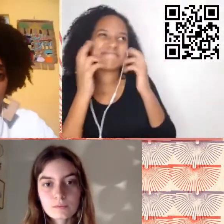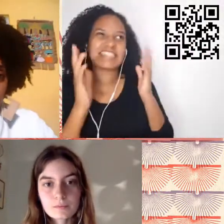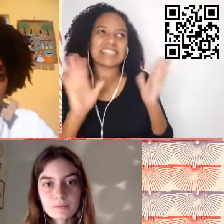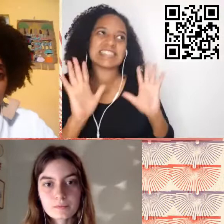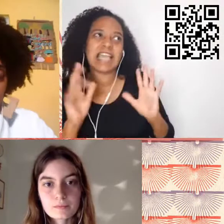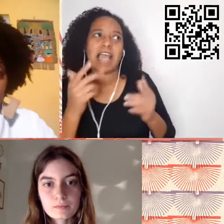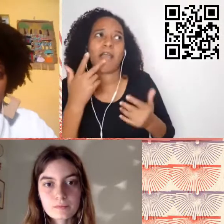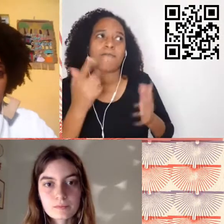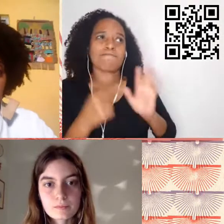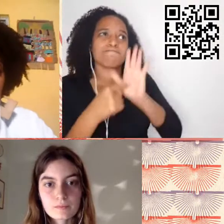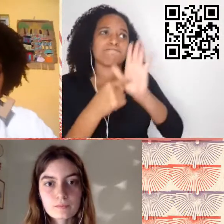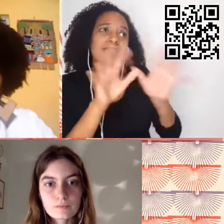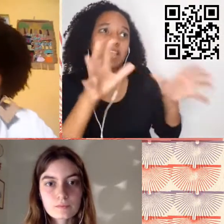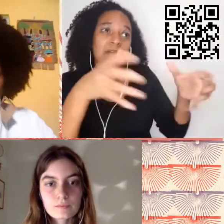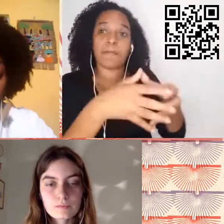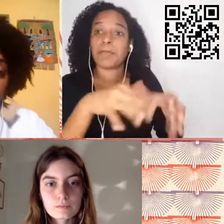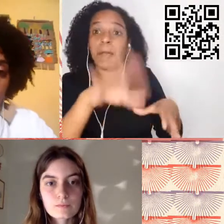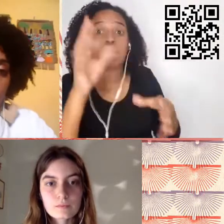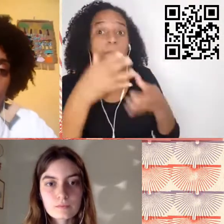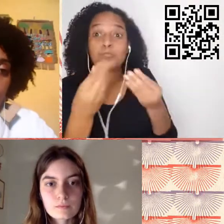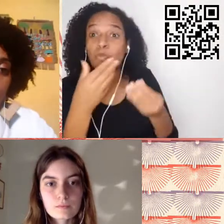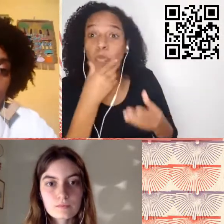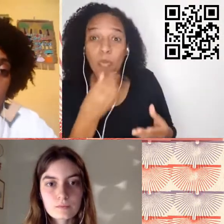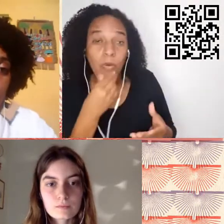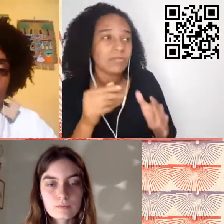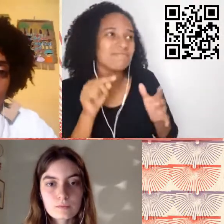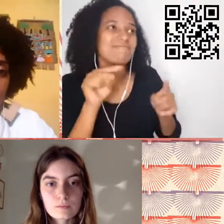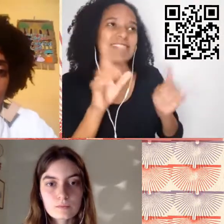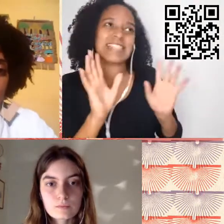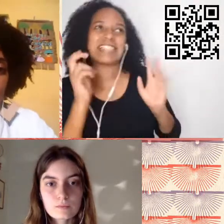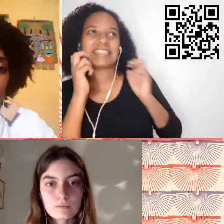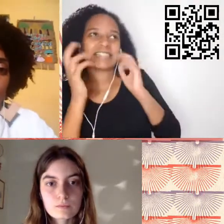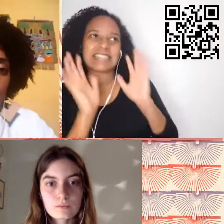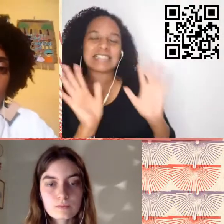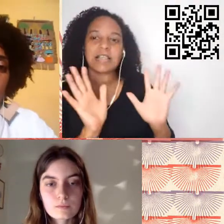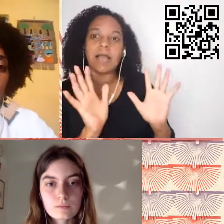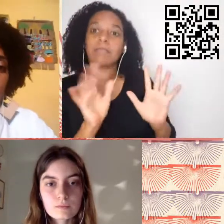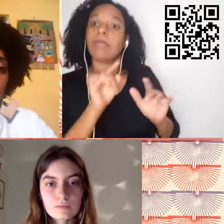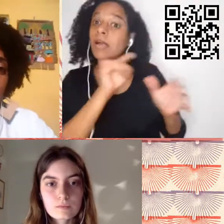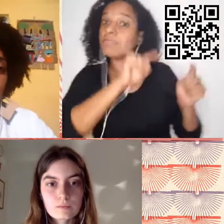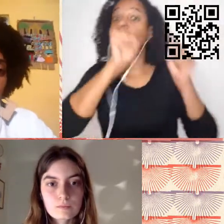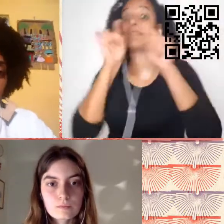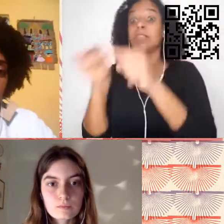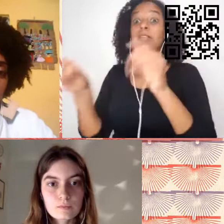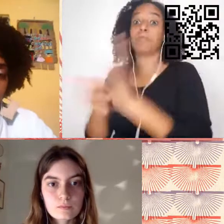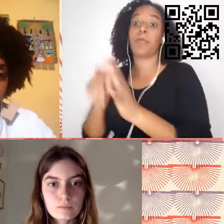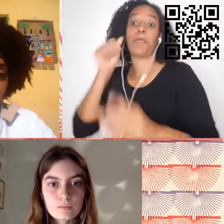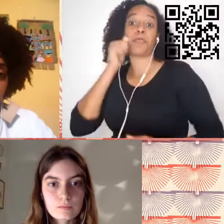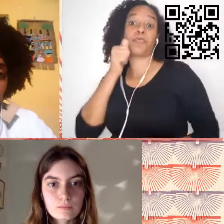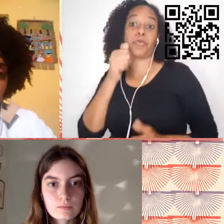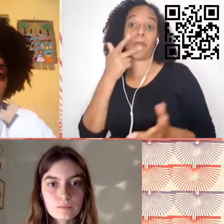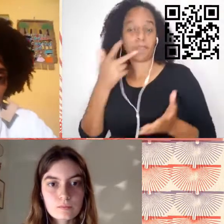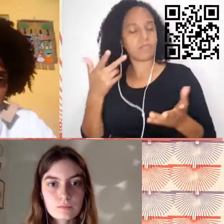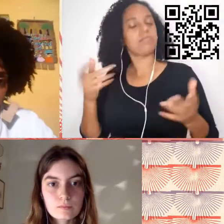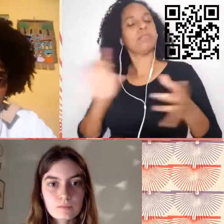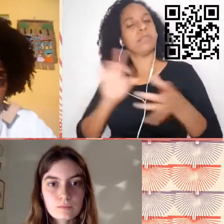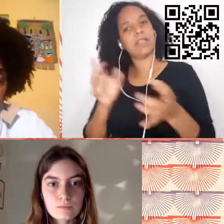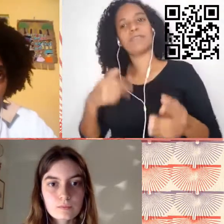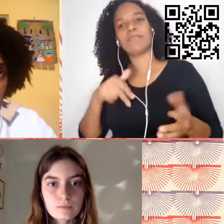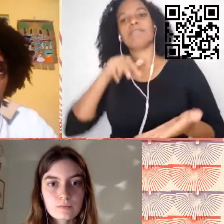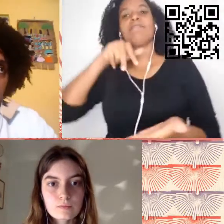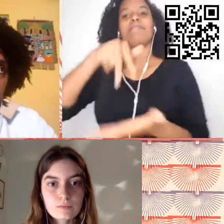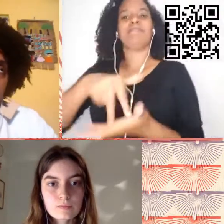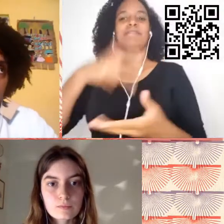se expor naquele sarau que era muito masculino, elas pudessem, nesses encontros, terem o seu direito de fala